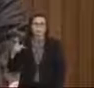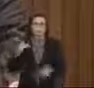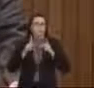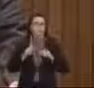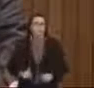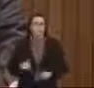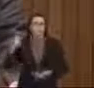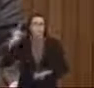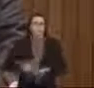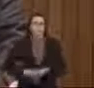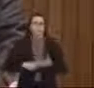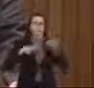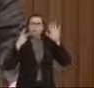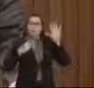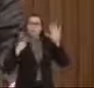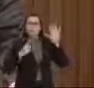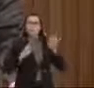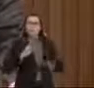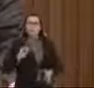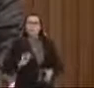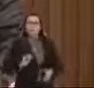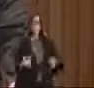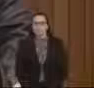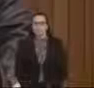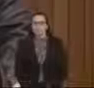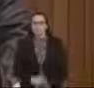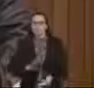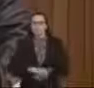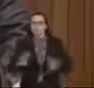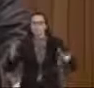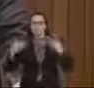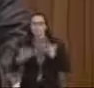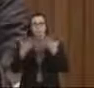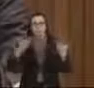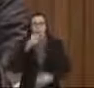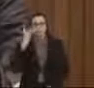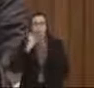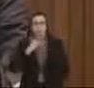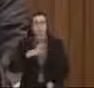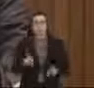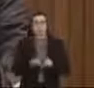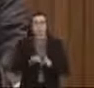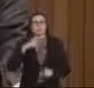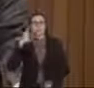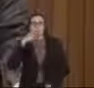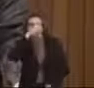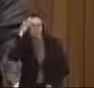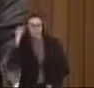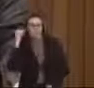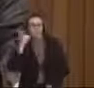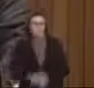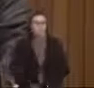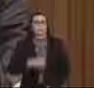cumprida. Porque eu sei que não é fácil. Hoje, atentem os senhores prefeitos, os senhores vereadores, os senhores